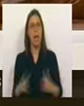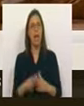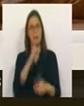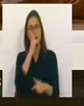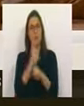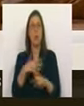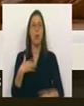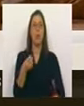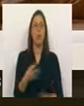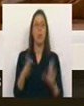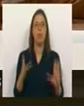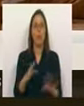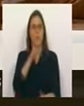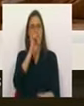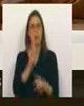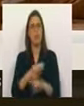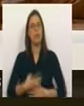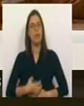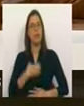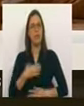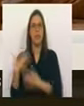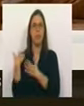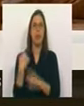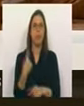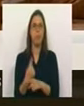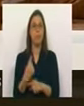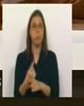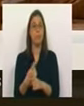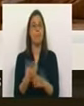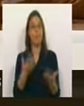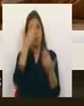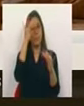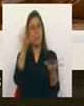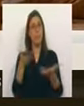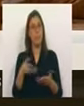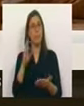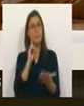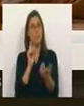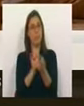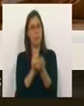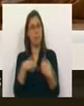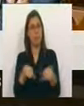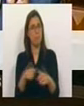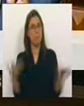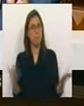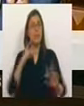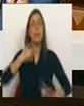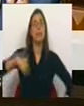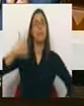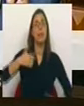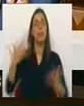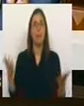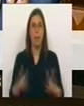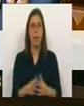com a mesma humildade e com o mesmo sentido de responsabilidade para os receber e para os ouvir.